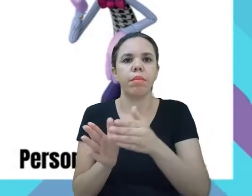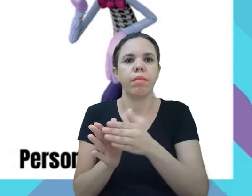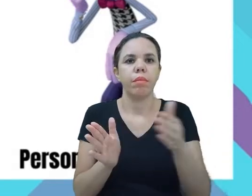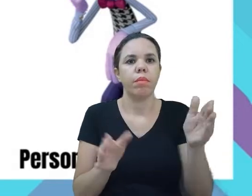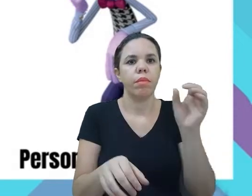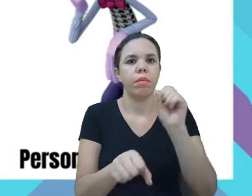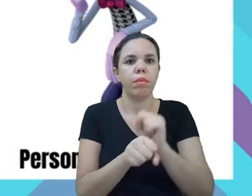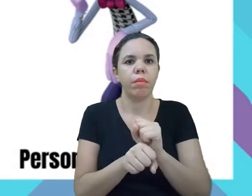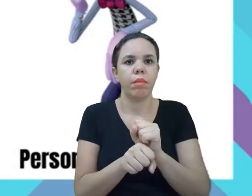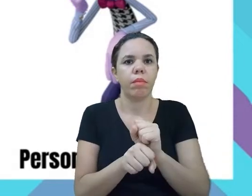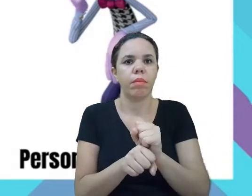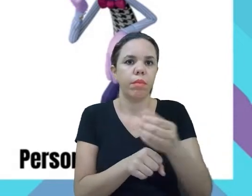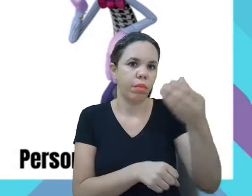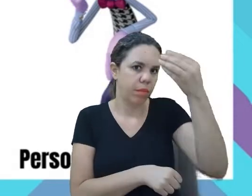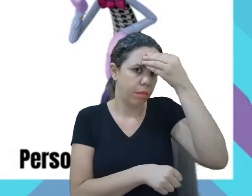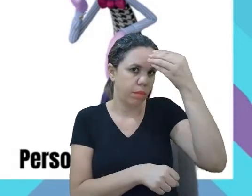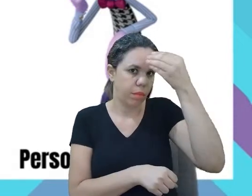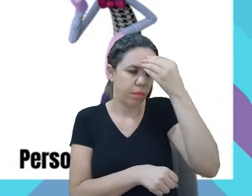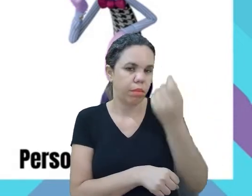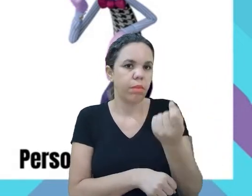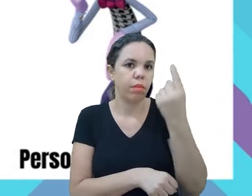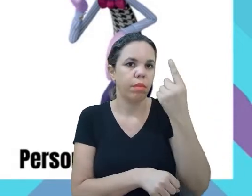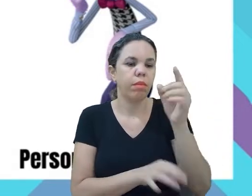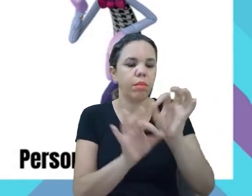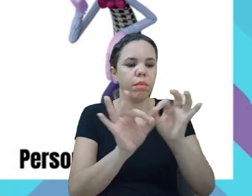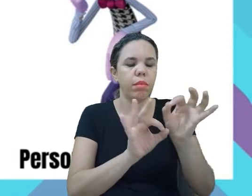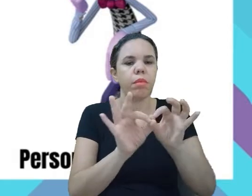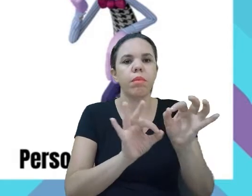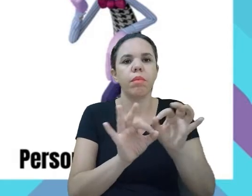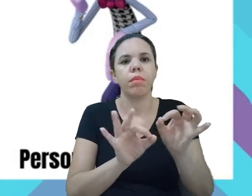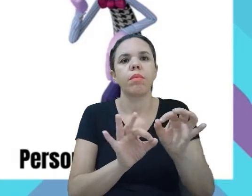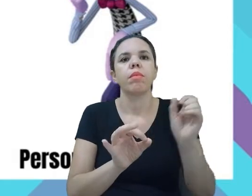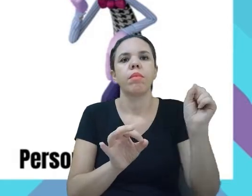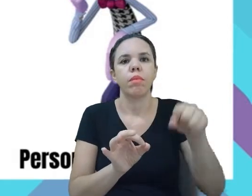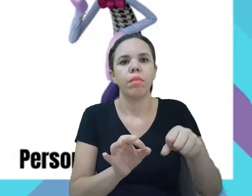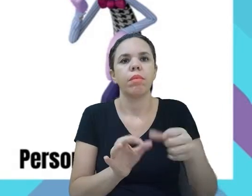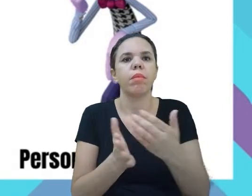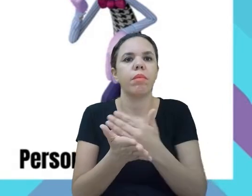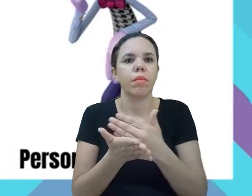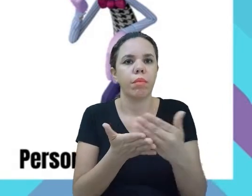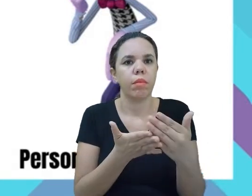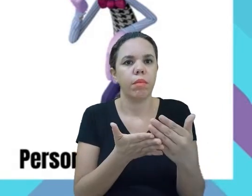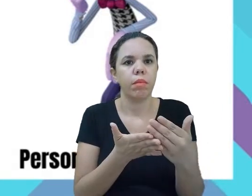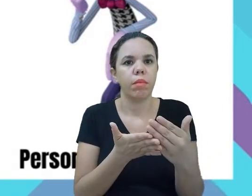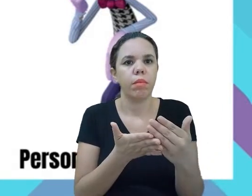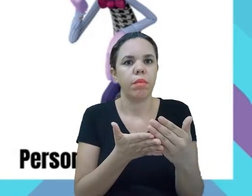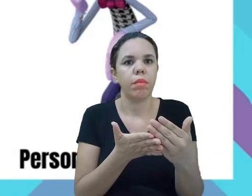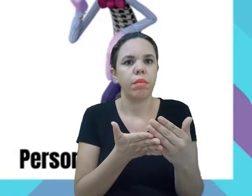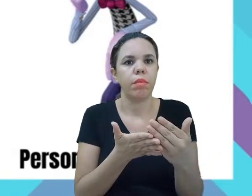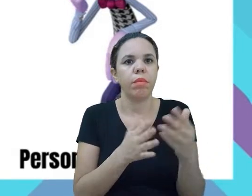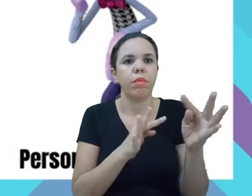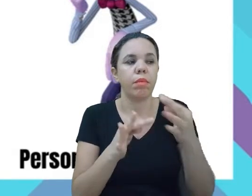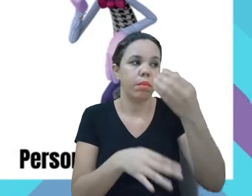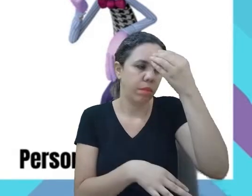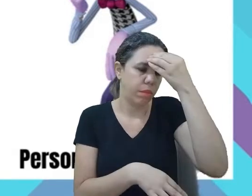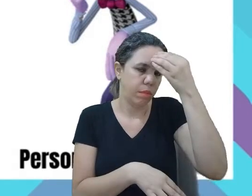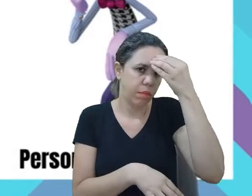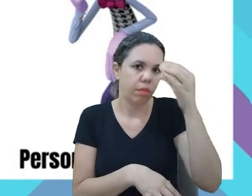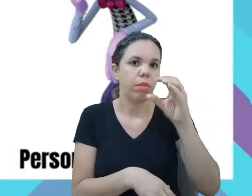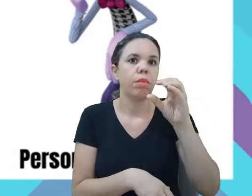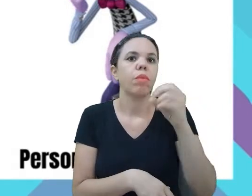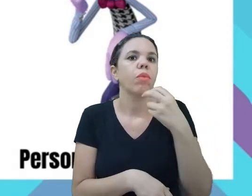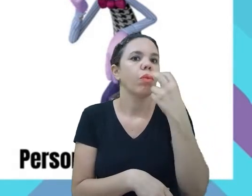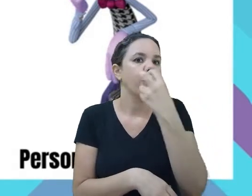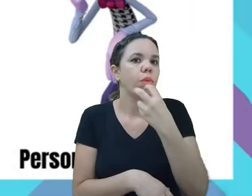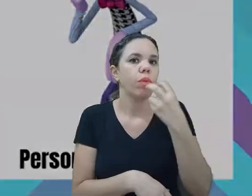Após a fase de sustentação em que o traço de caráter esquizoide foi formado, dá-se início ao traço